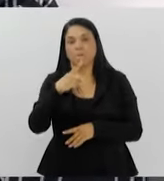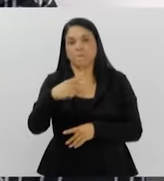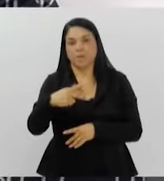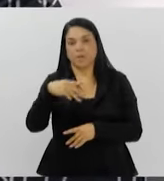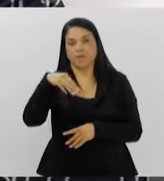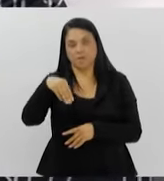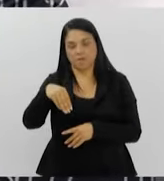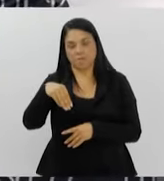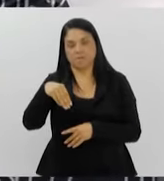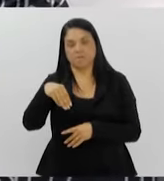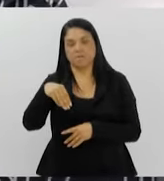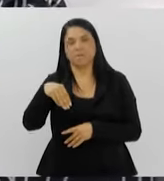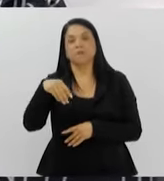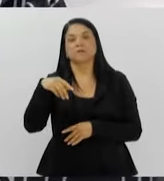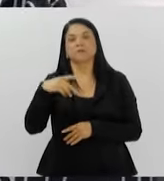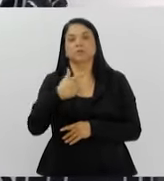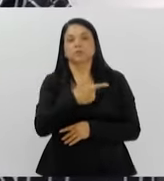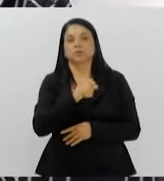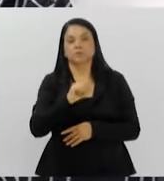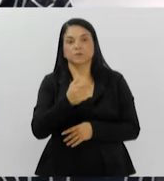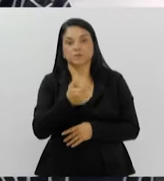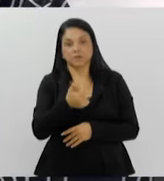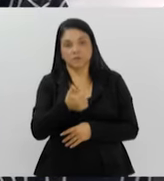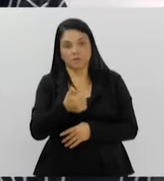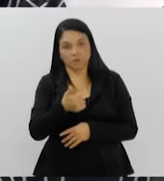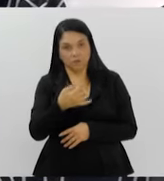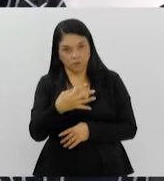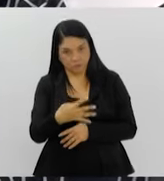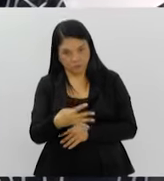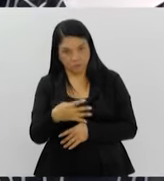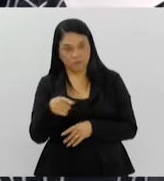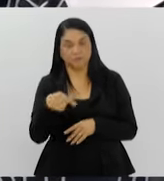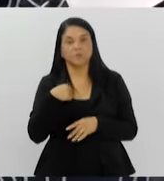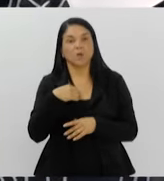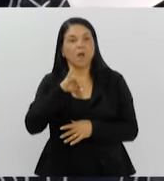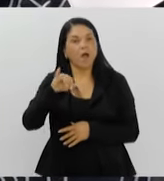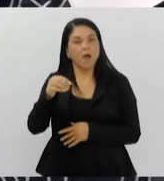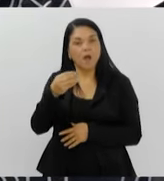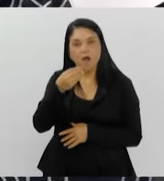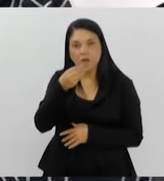aí senhor presidente aproveito o